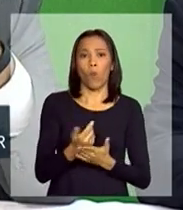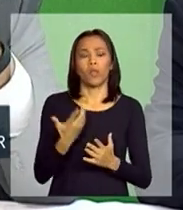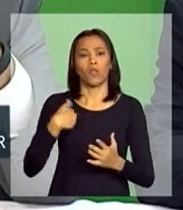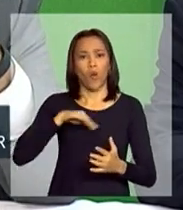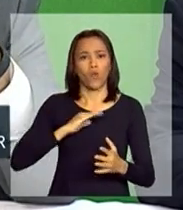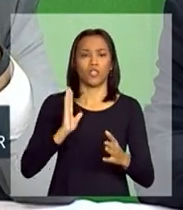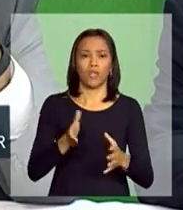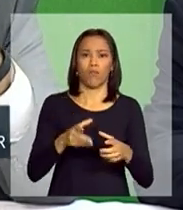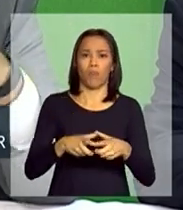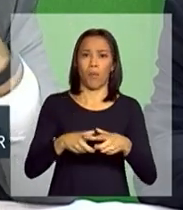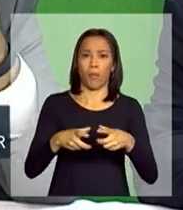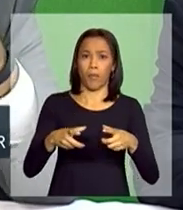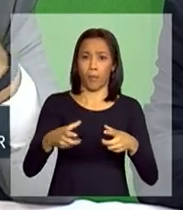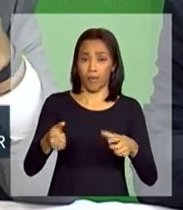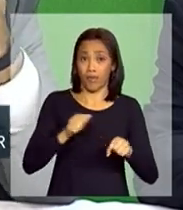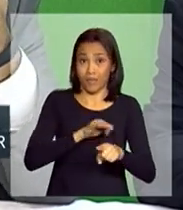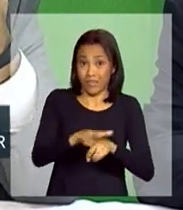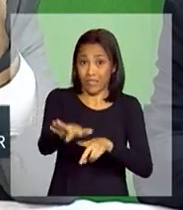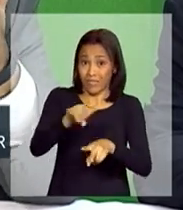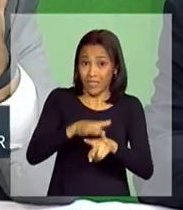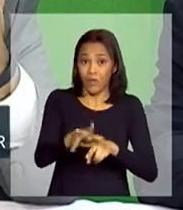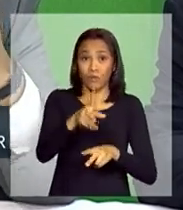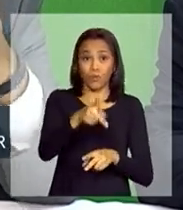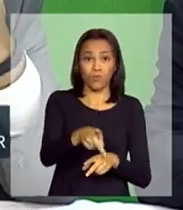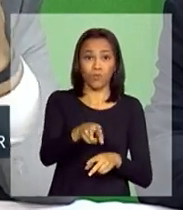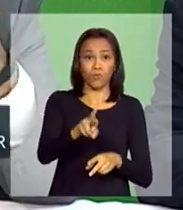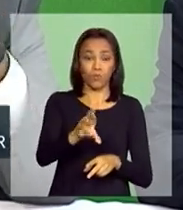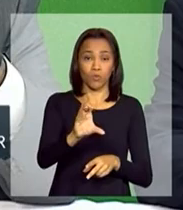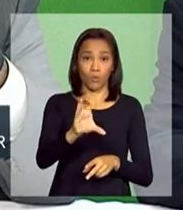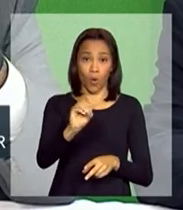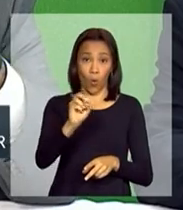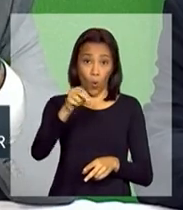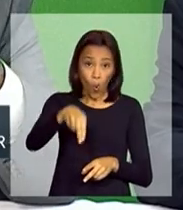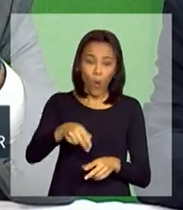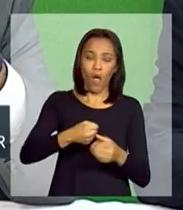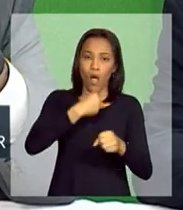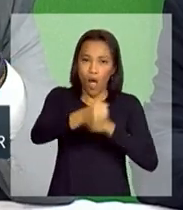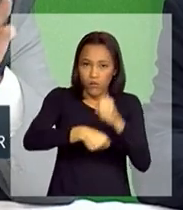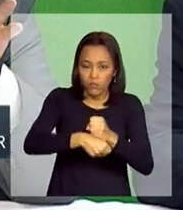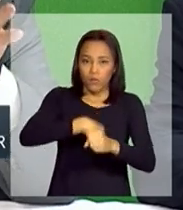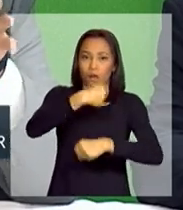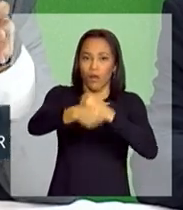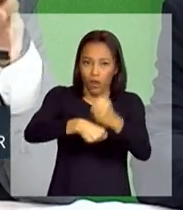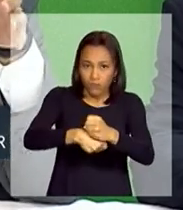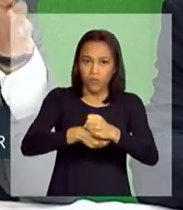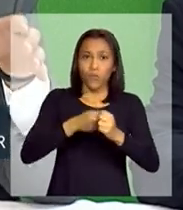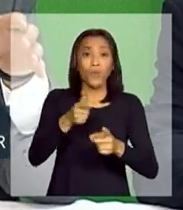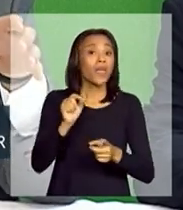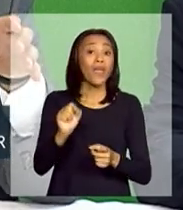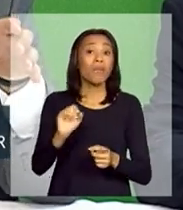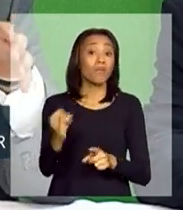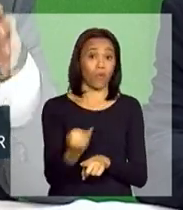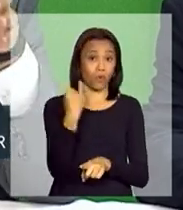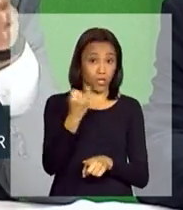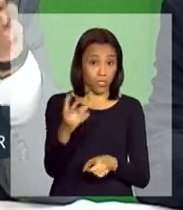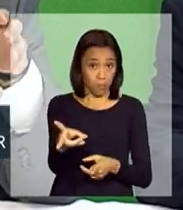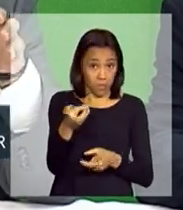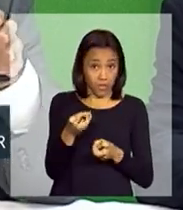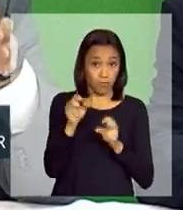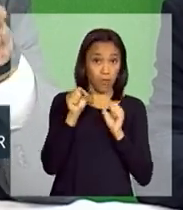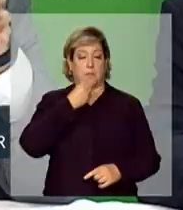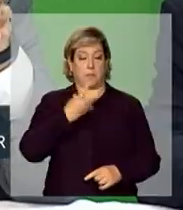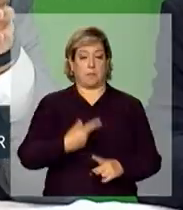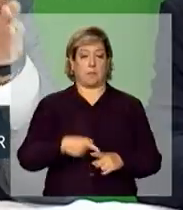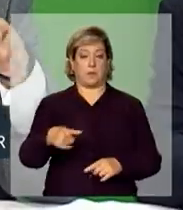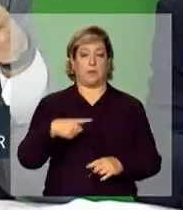acréscimo de demandas levadas aos Procon muito grande ano a ano o que tem um lado positivo porque mostra